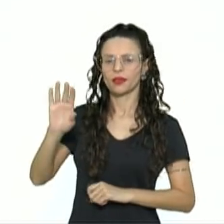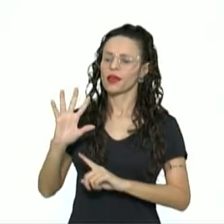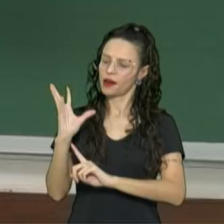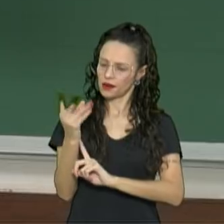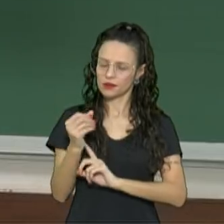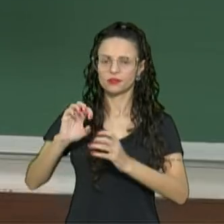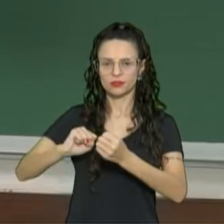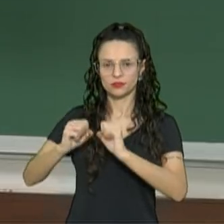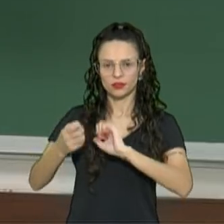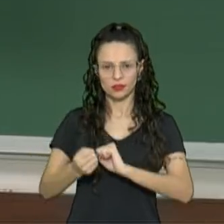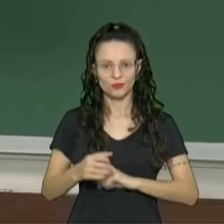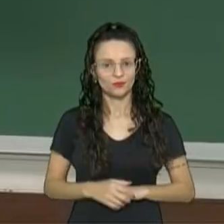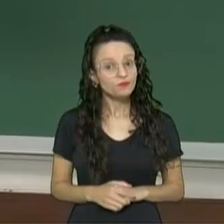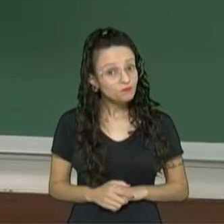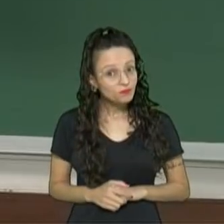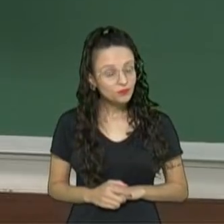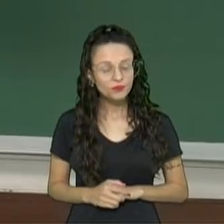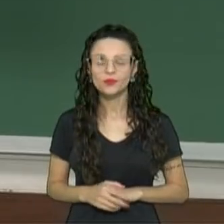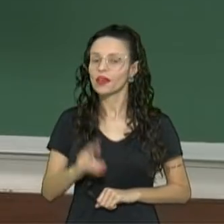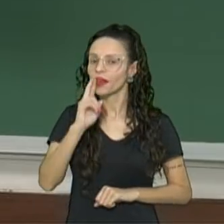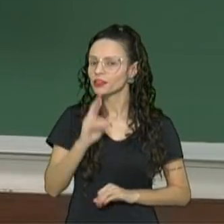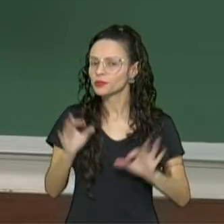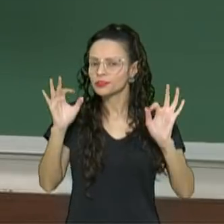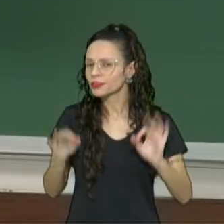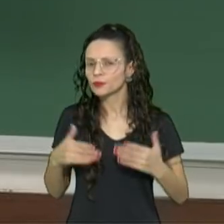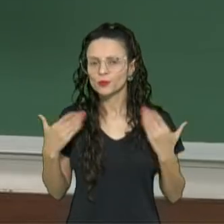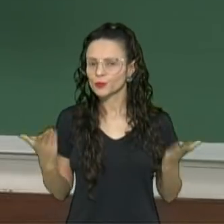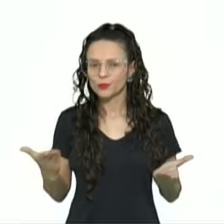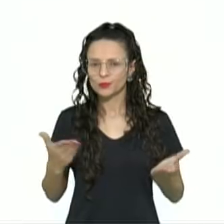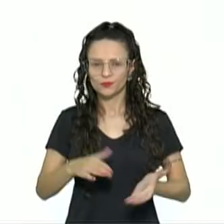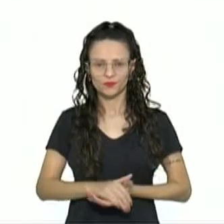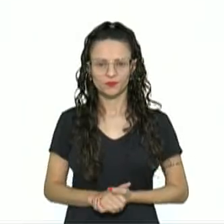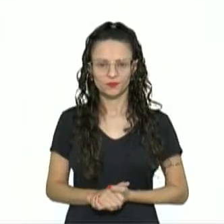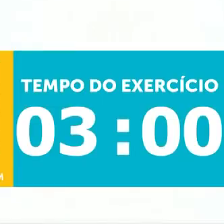artesanal? E aí, qual é a resposta correta?